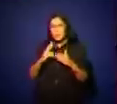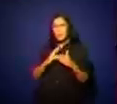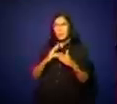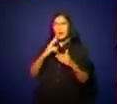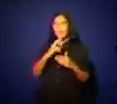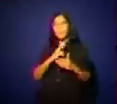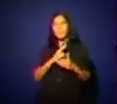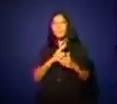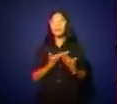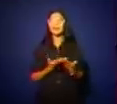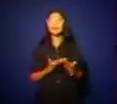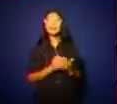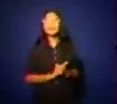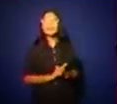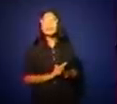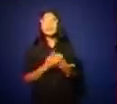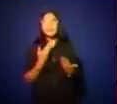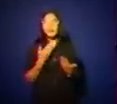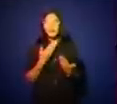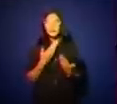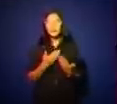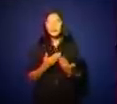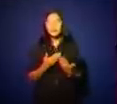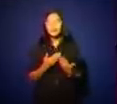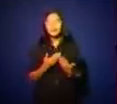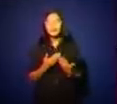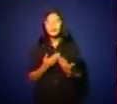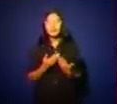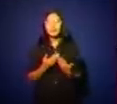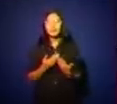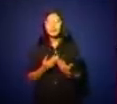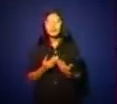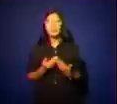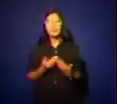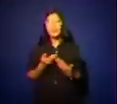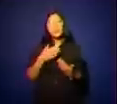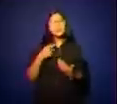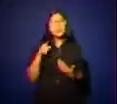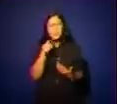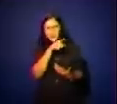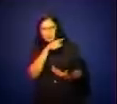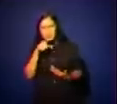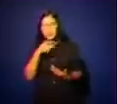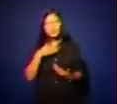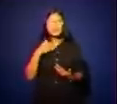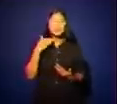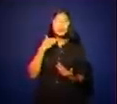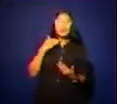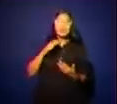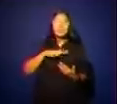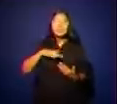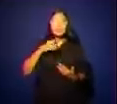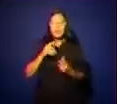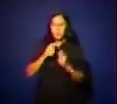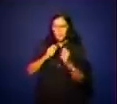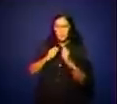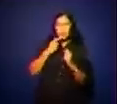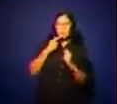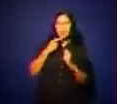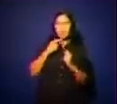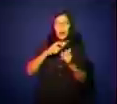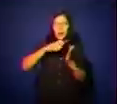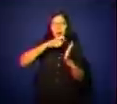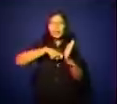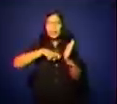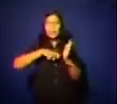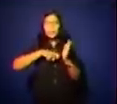e eu acho que é ajuste dizer que acho que é um desejo de todos os agentes econômicos que a gente possa voltar para taxa de juro